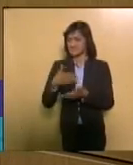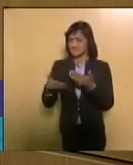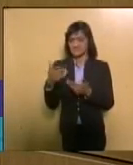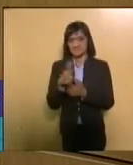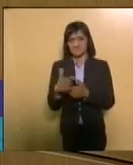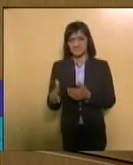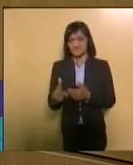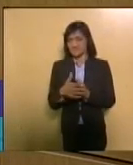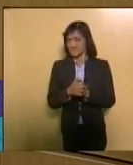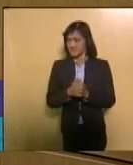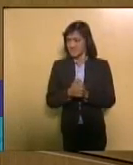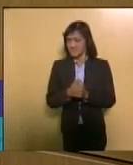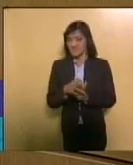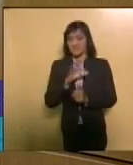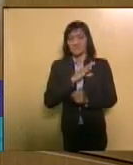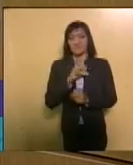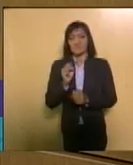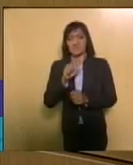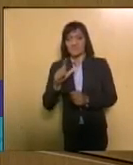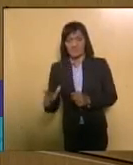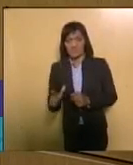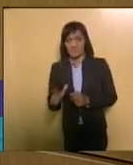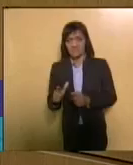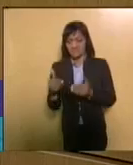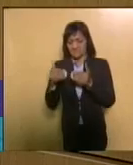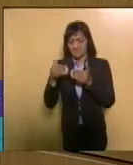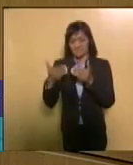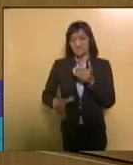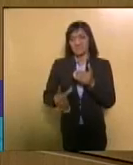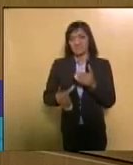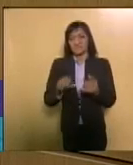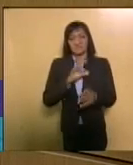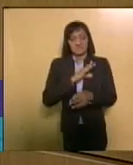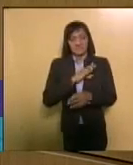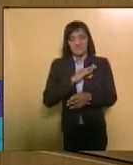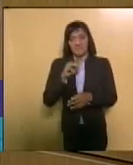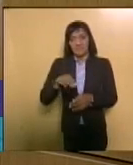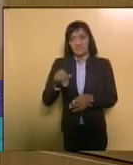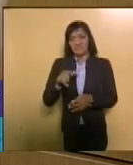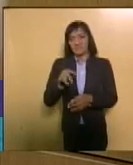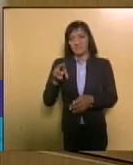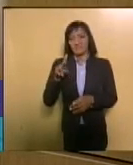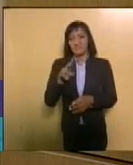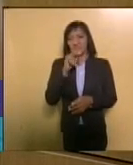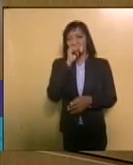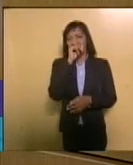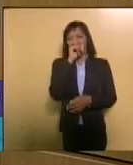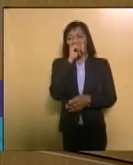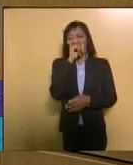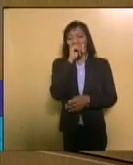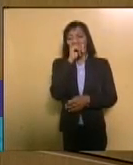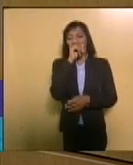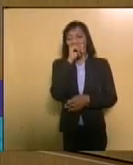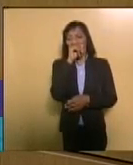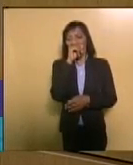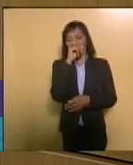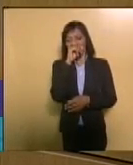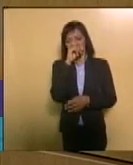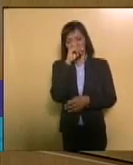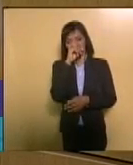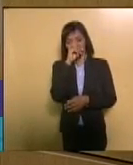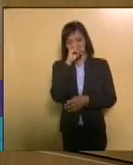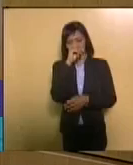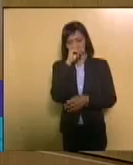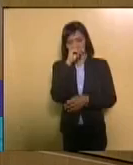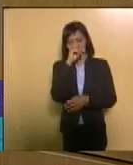as áreas de atuação da polícia civil não coincidiam com as áreas da polícia eh militar a gente tinha um esforço